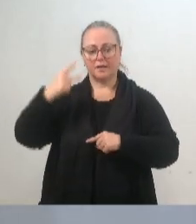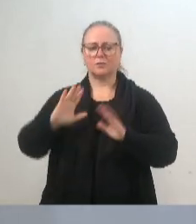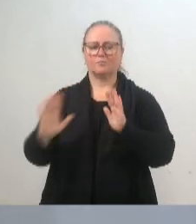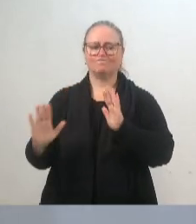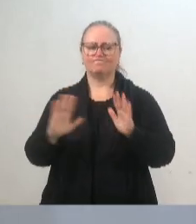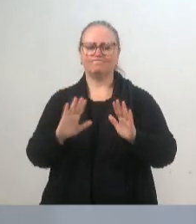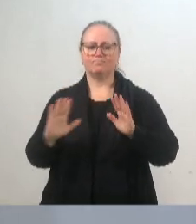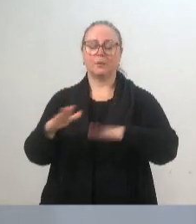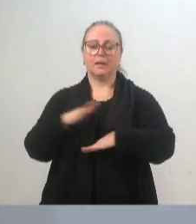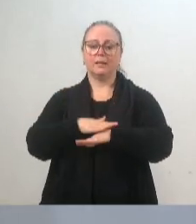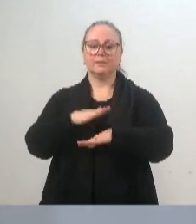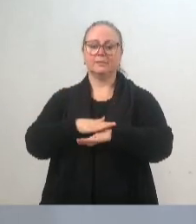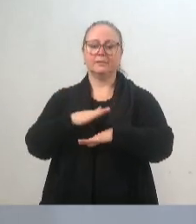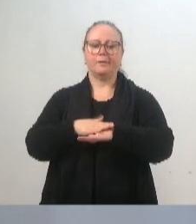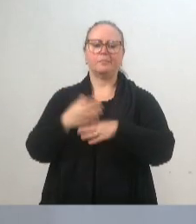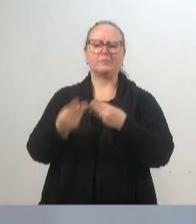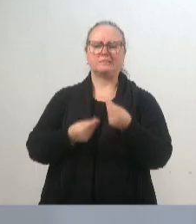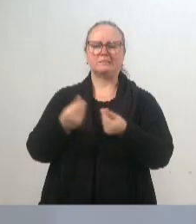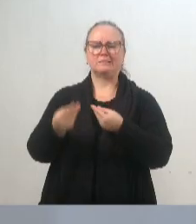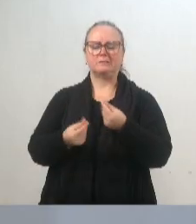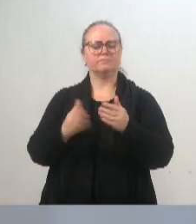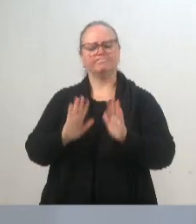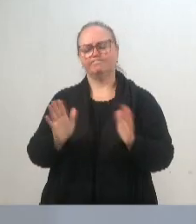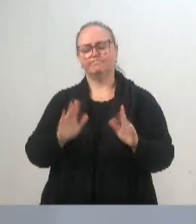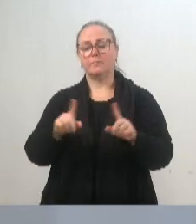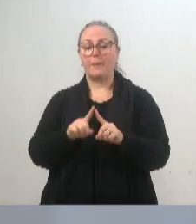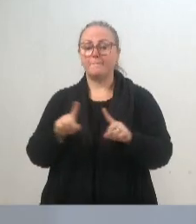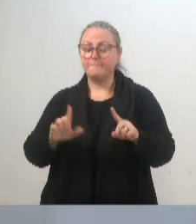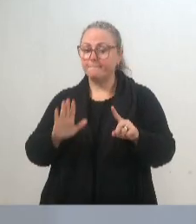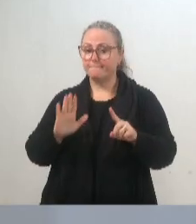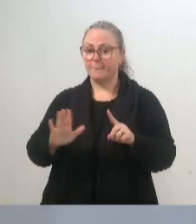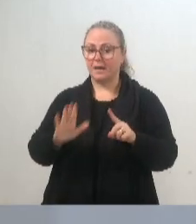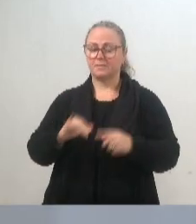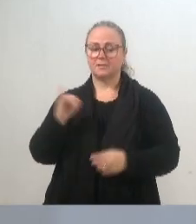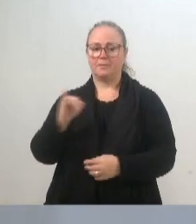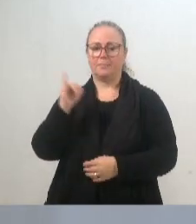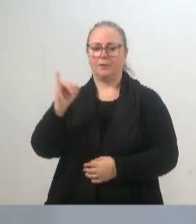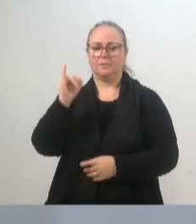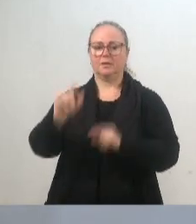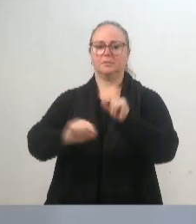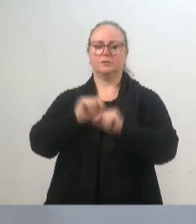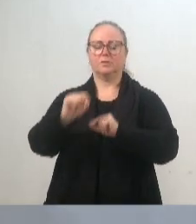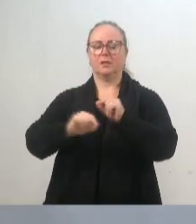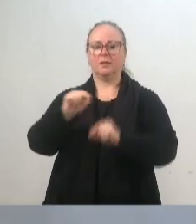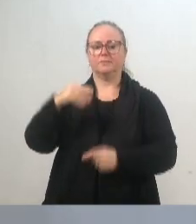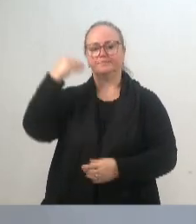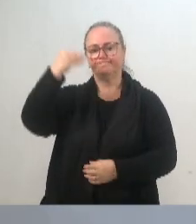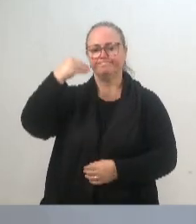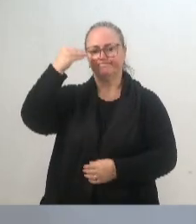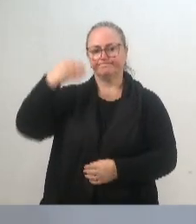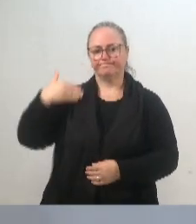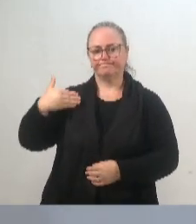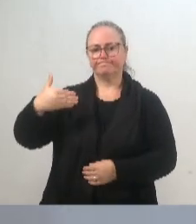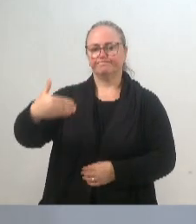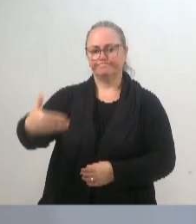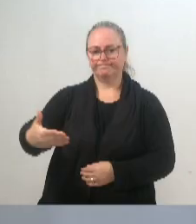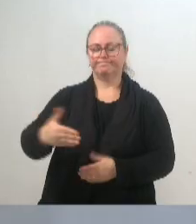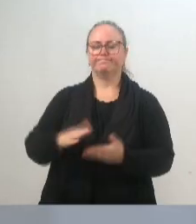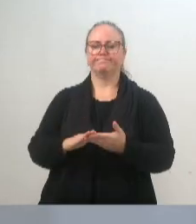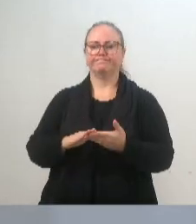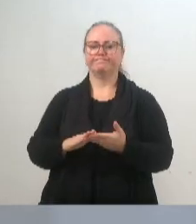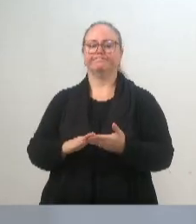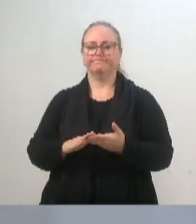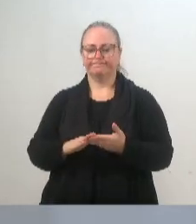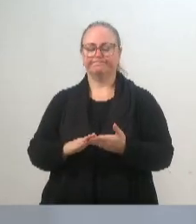do nosso tempo em temas que não são locais, mas acho que é pertinente eu falar sobre o que a gente tem vivido ainda mais nos últimos